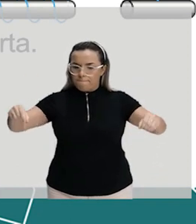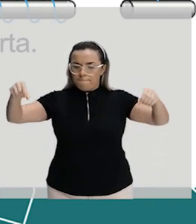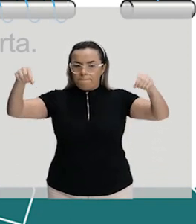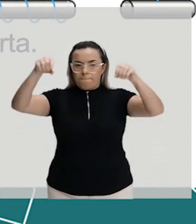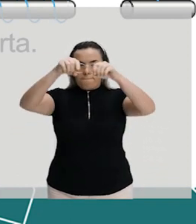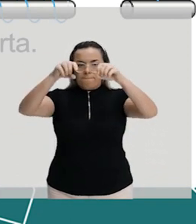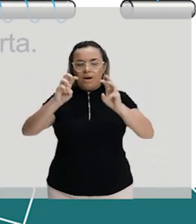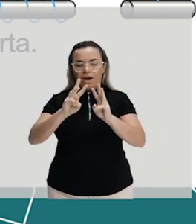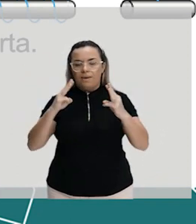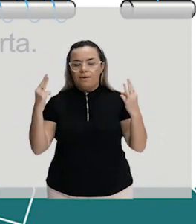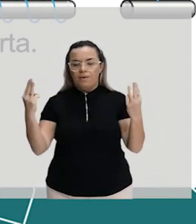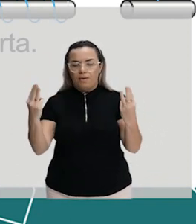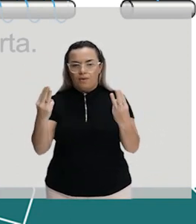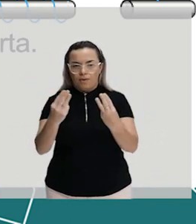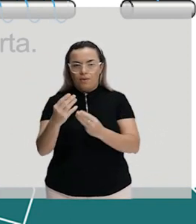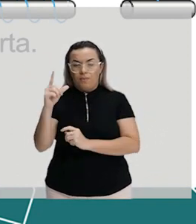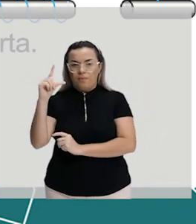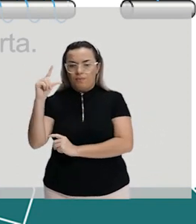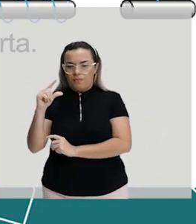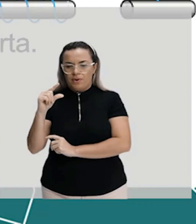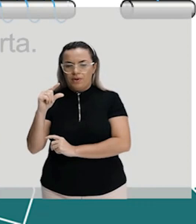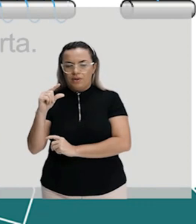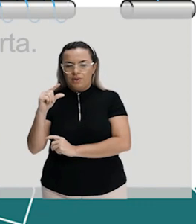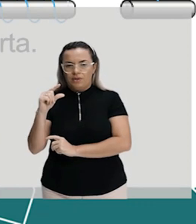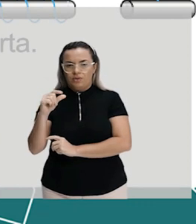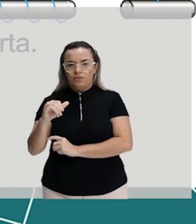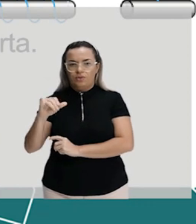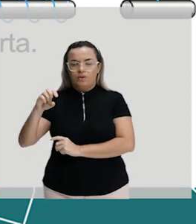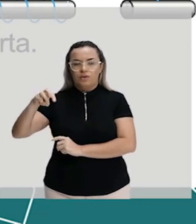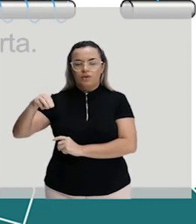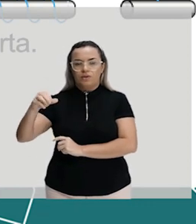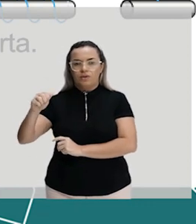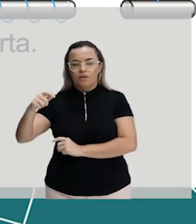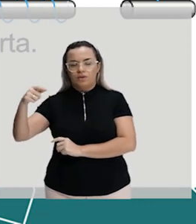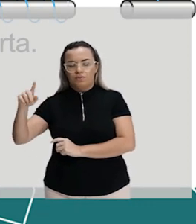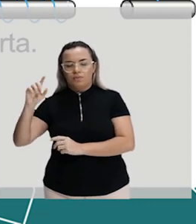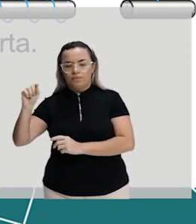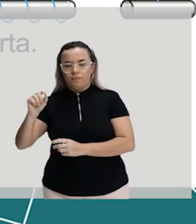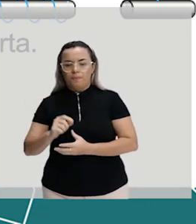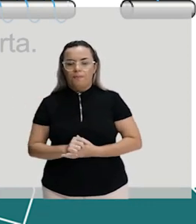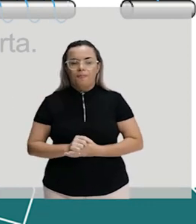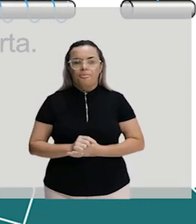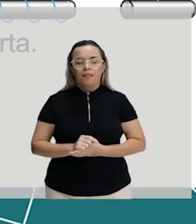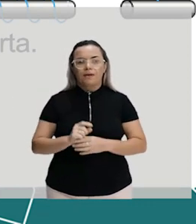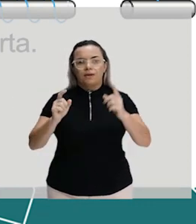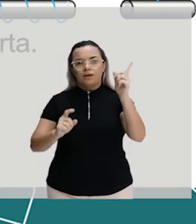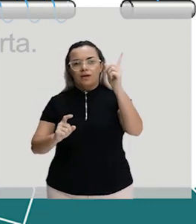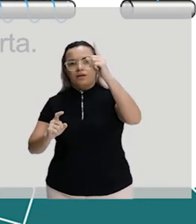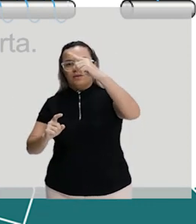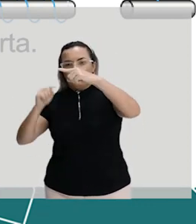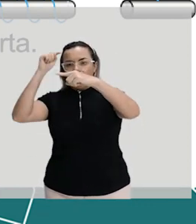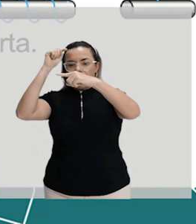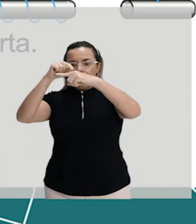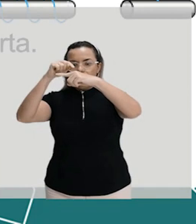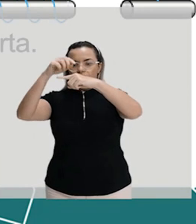um pequeno ã ok ao se fechar chave c é correto afirmar